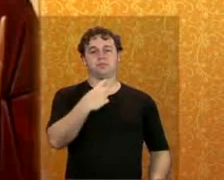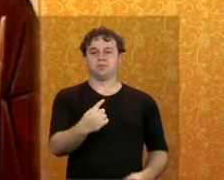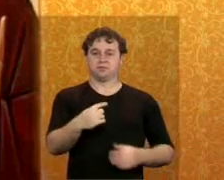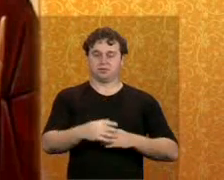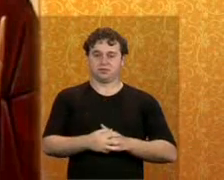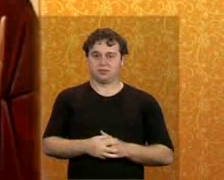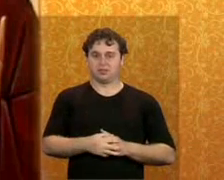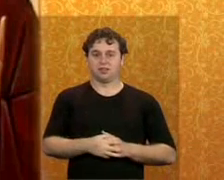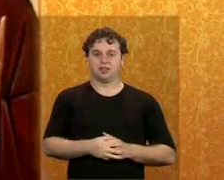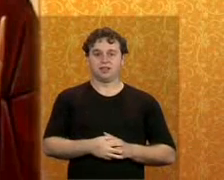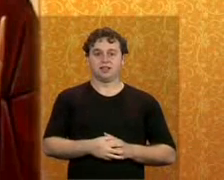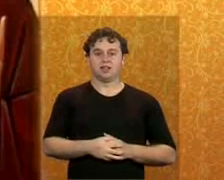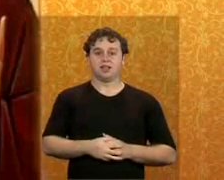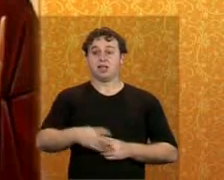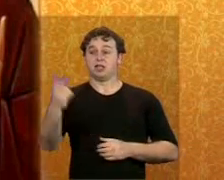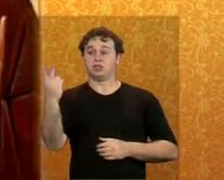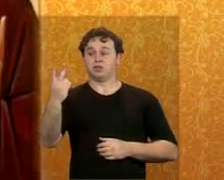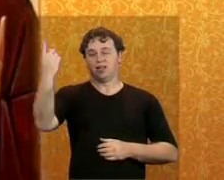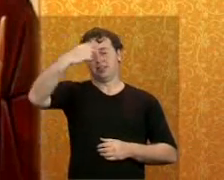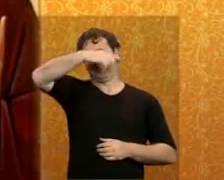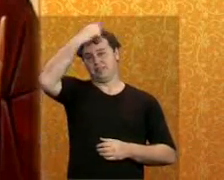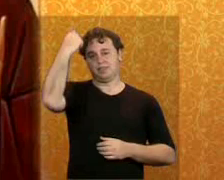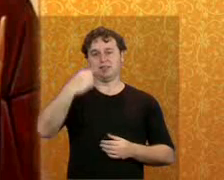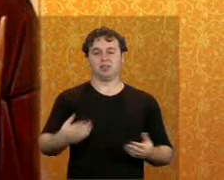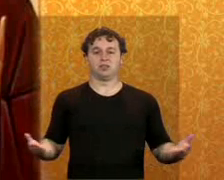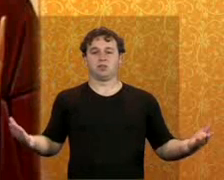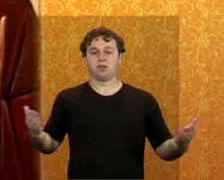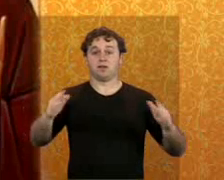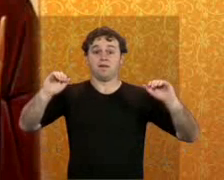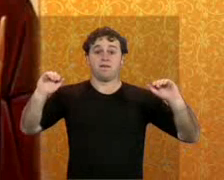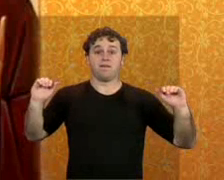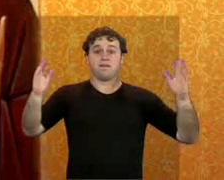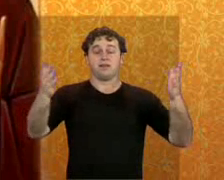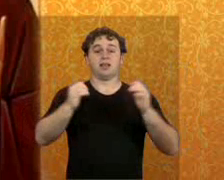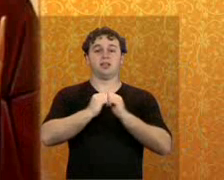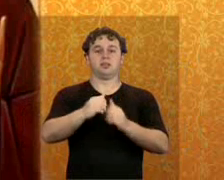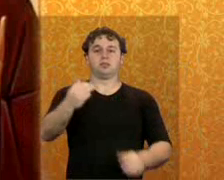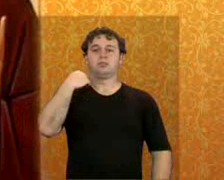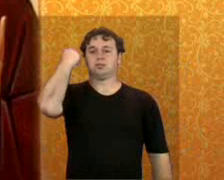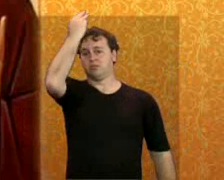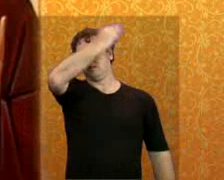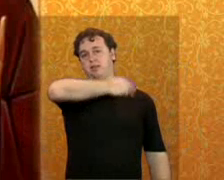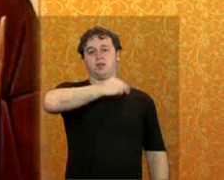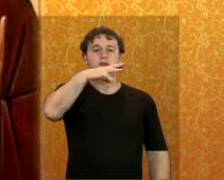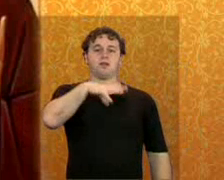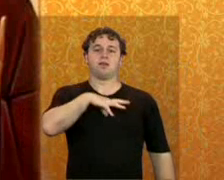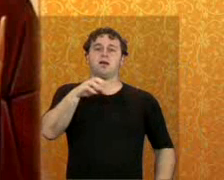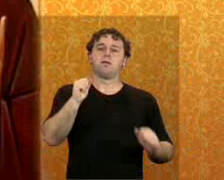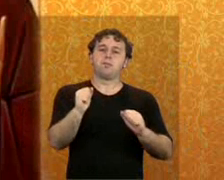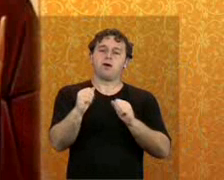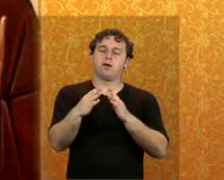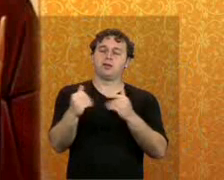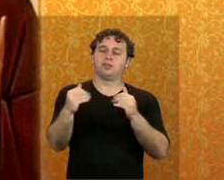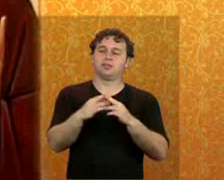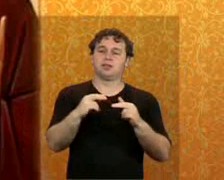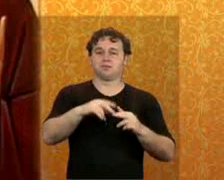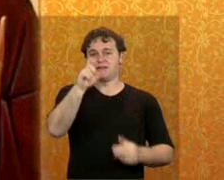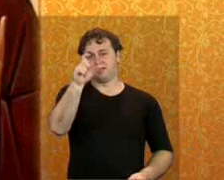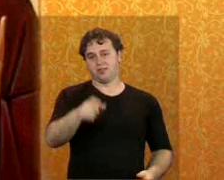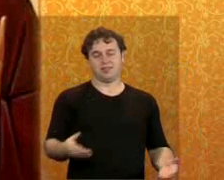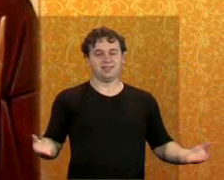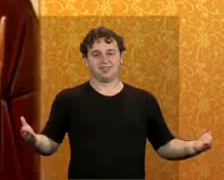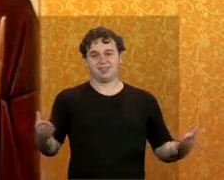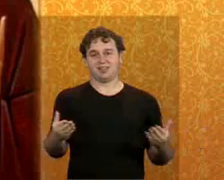nós. Que essas santas celebradas hoje, juntos de Nossa Senhora de Fátima, possam interceder por você,